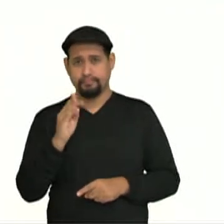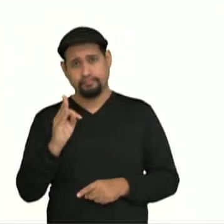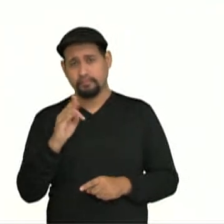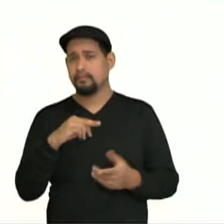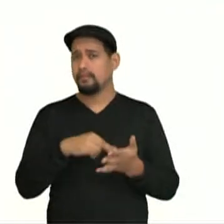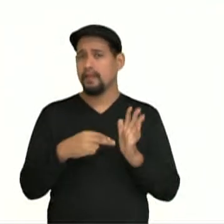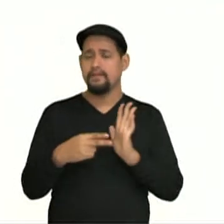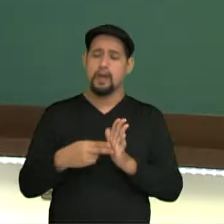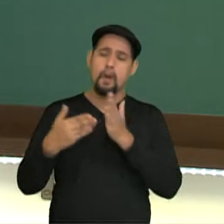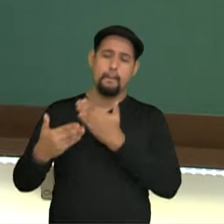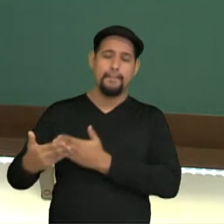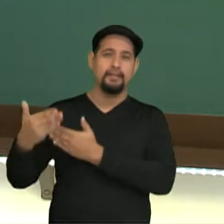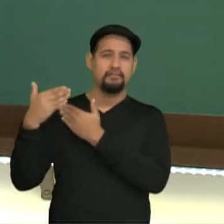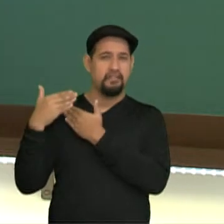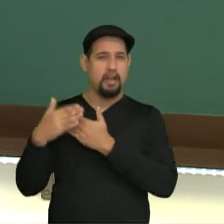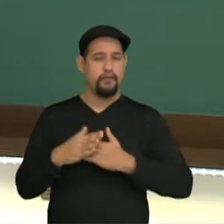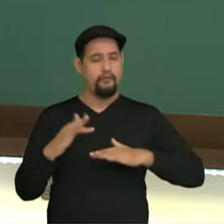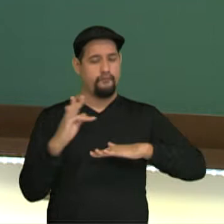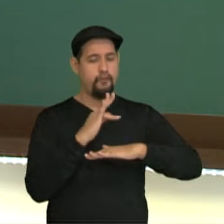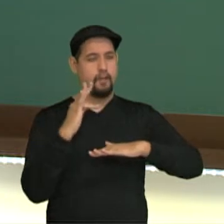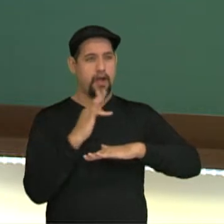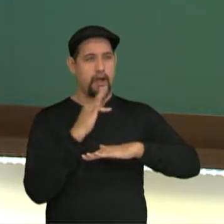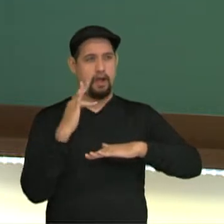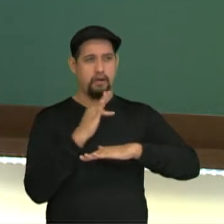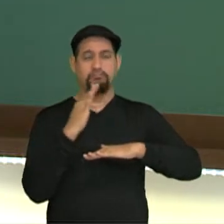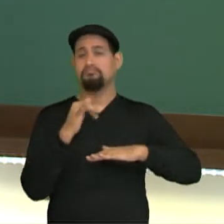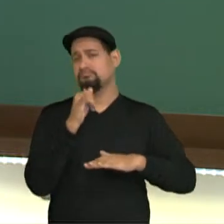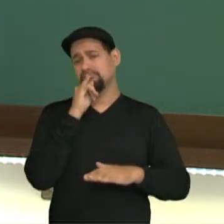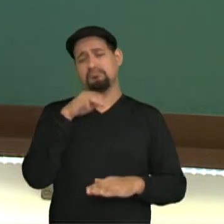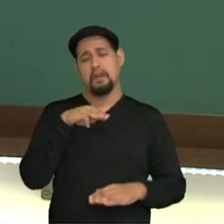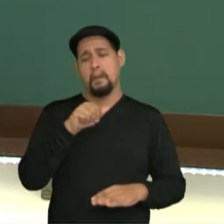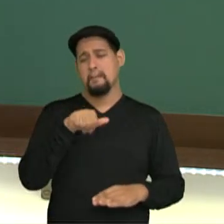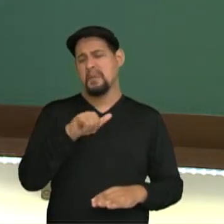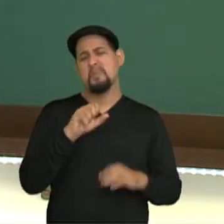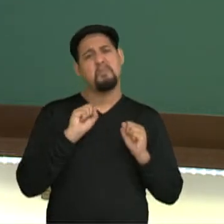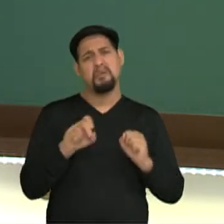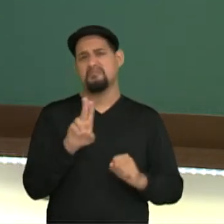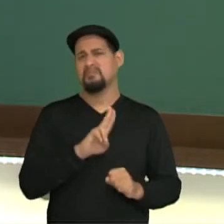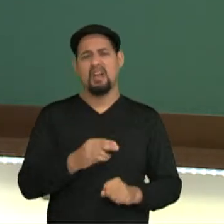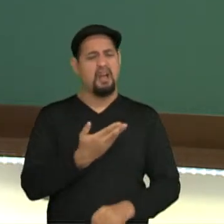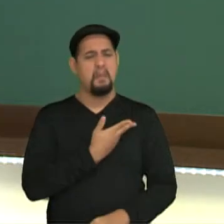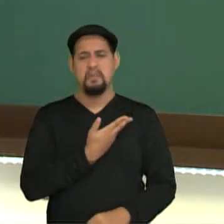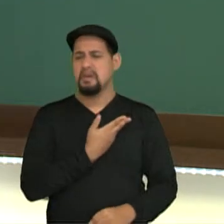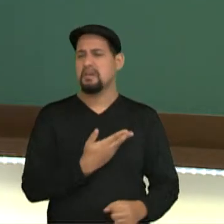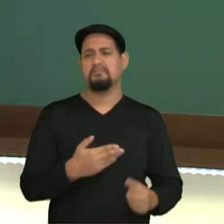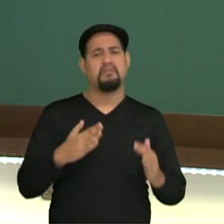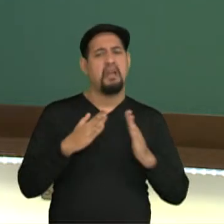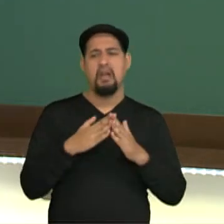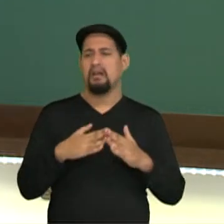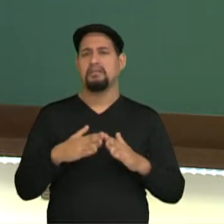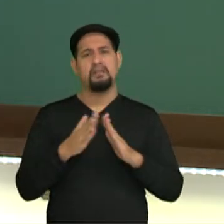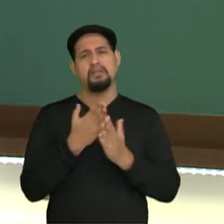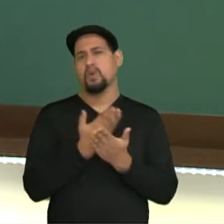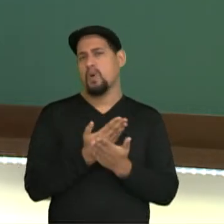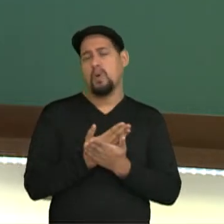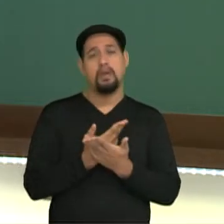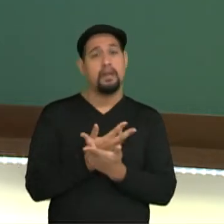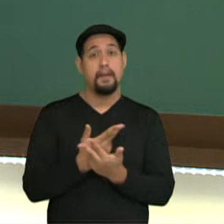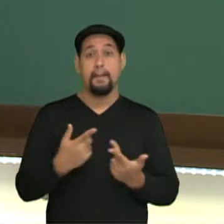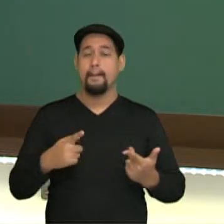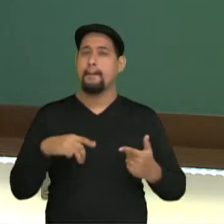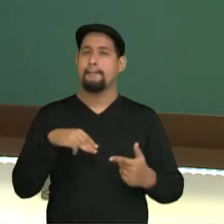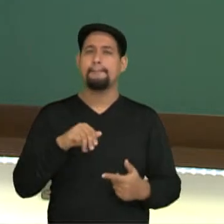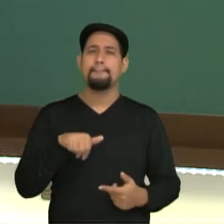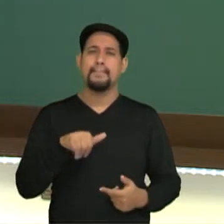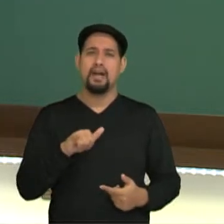formal, um pouco mais educada. May come in você pode utilizar em sala de aula, você pode utilizar dentro de casa. Might